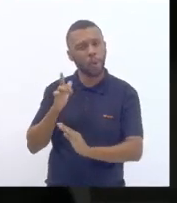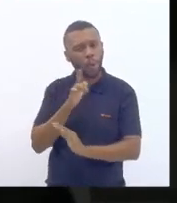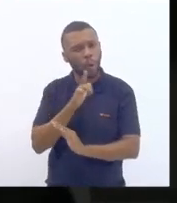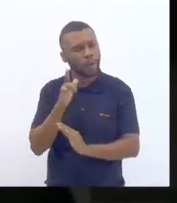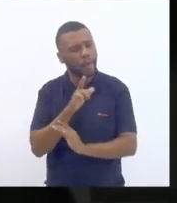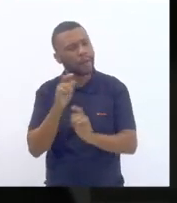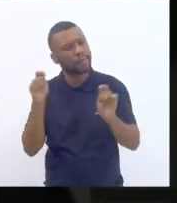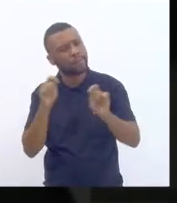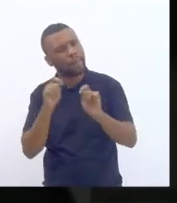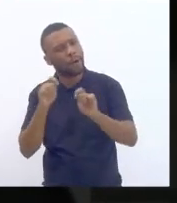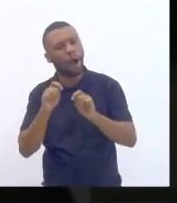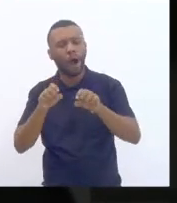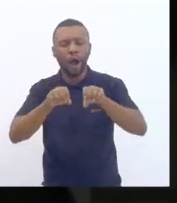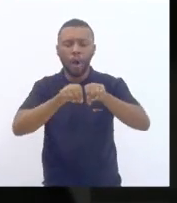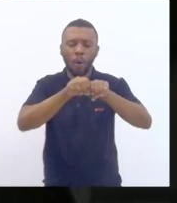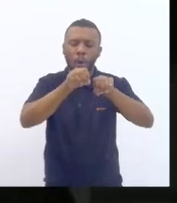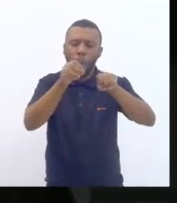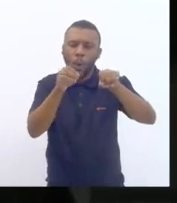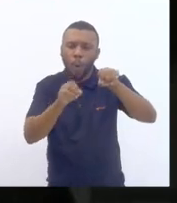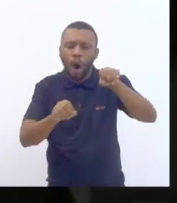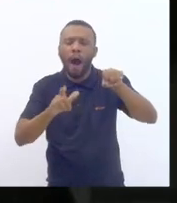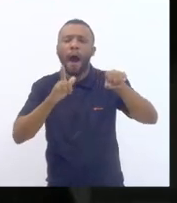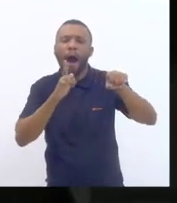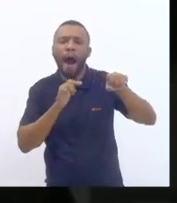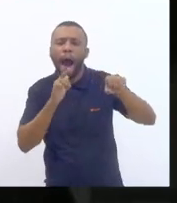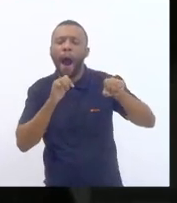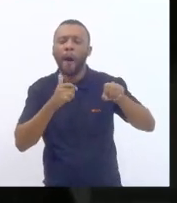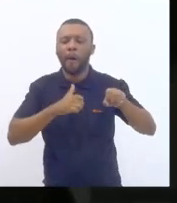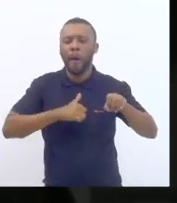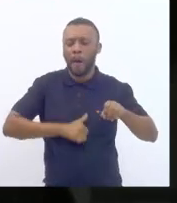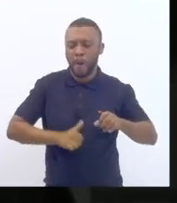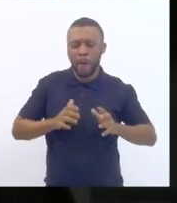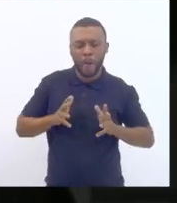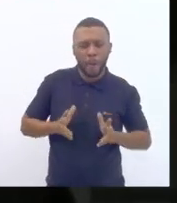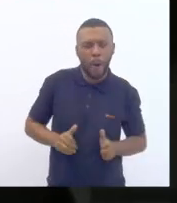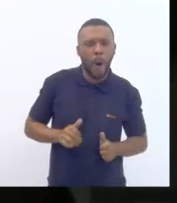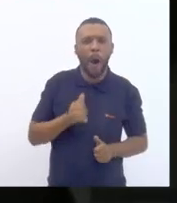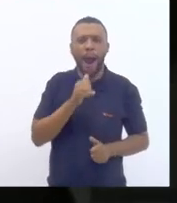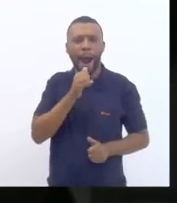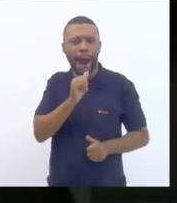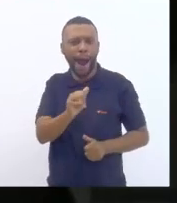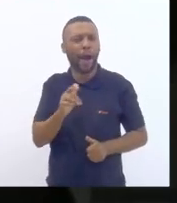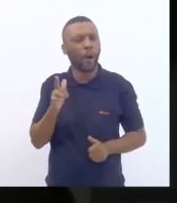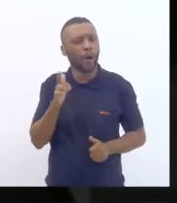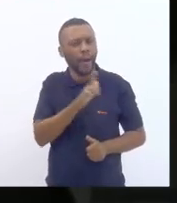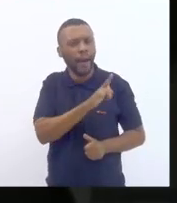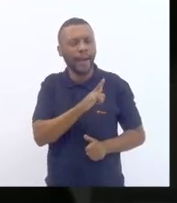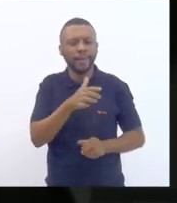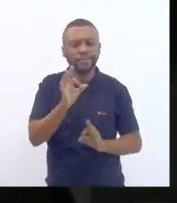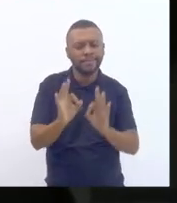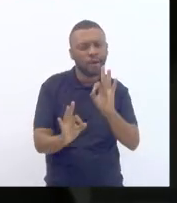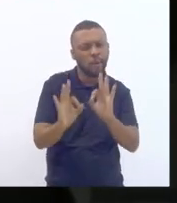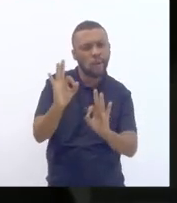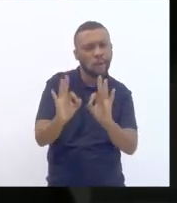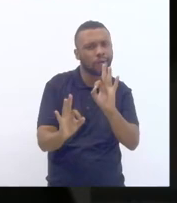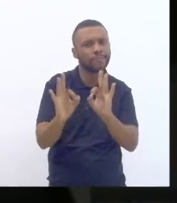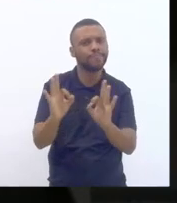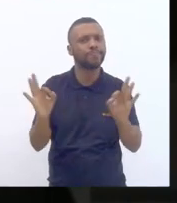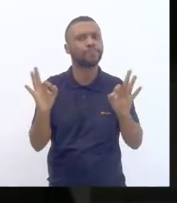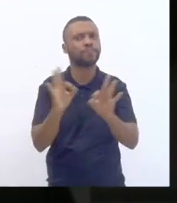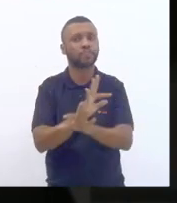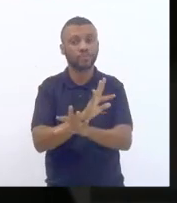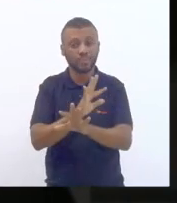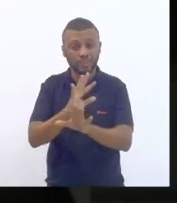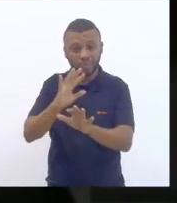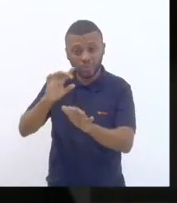ligações de água e esgotos consegue a ligação de energia então se prepara todo lá na